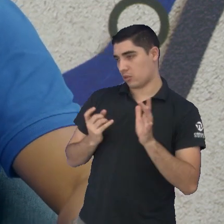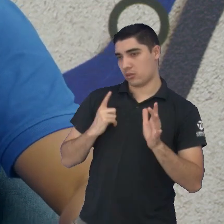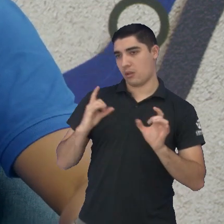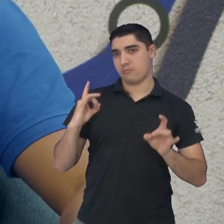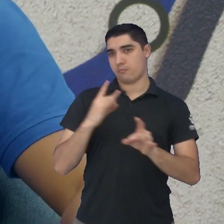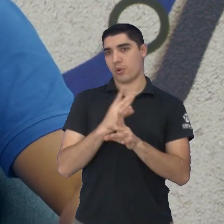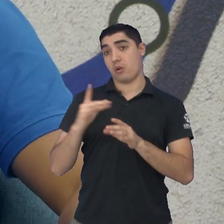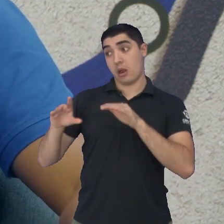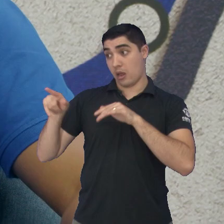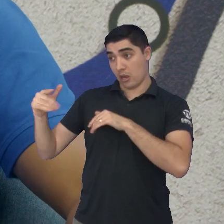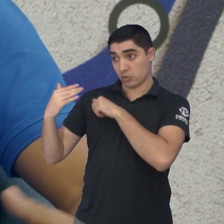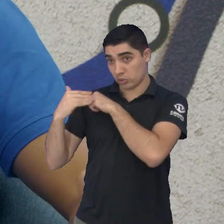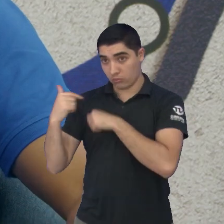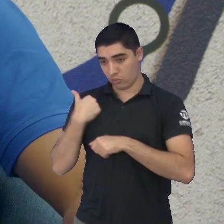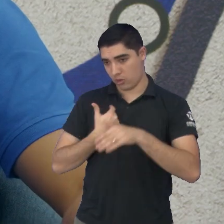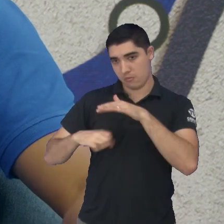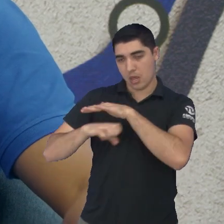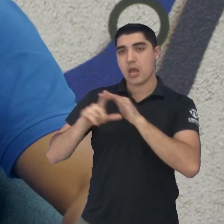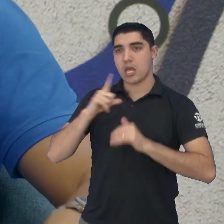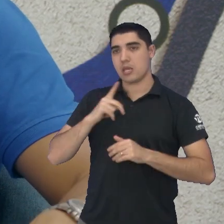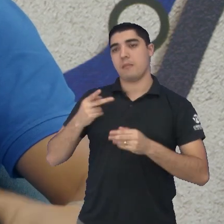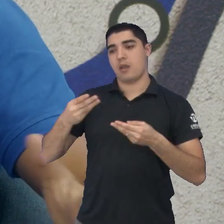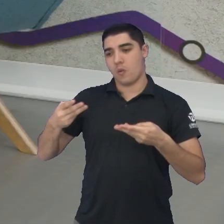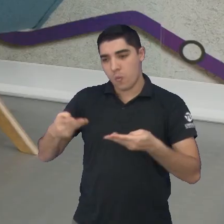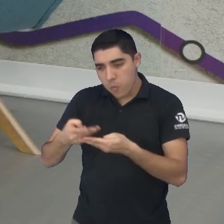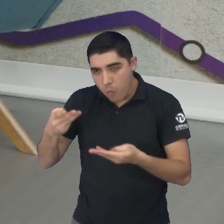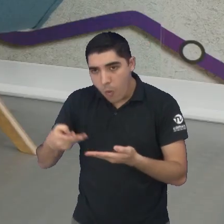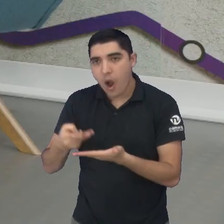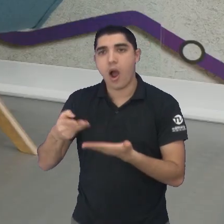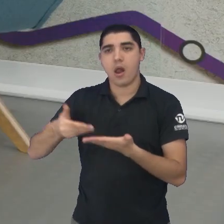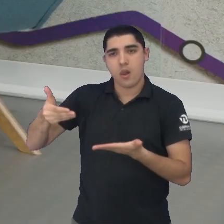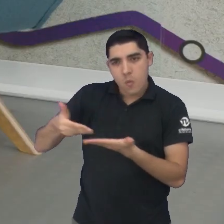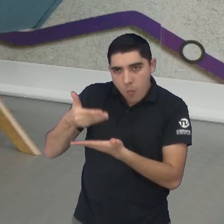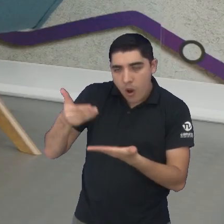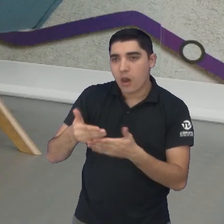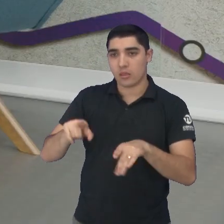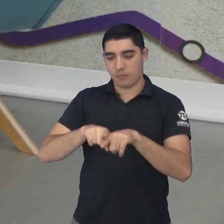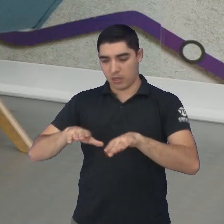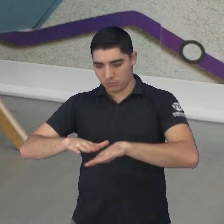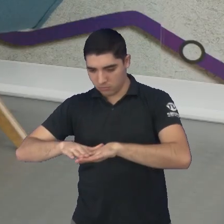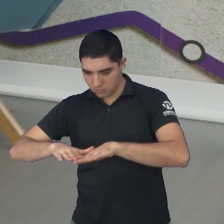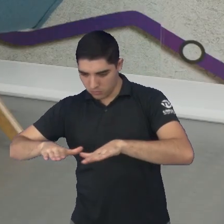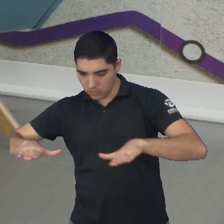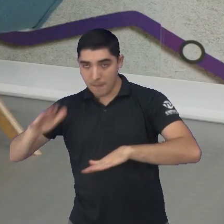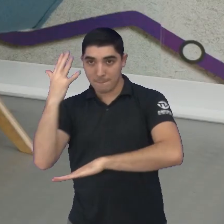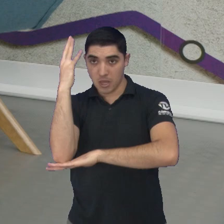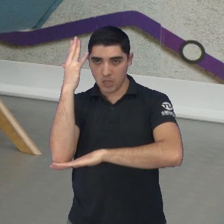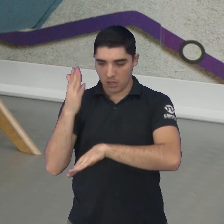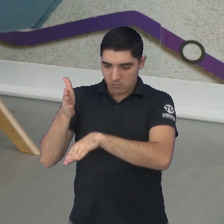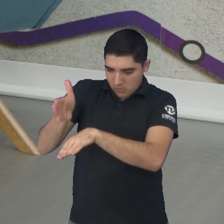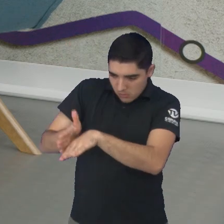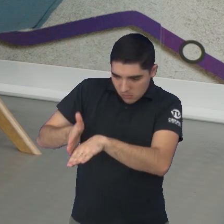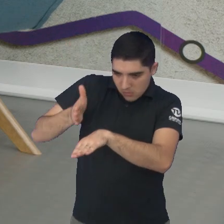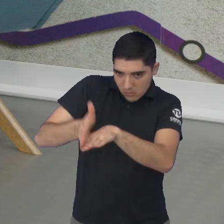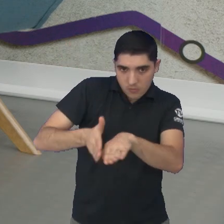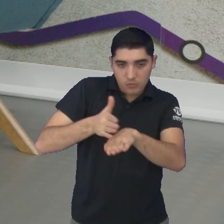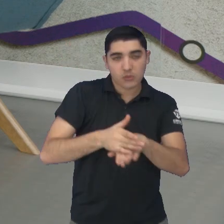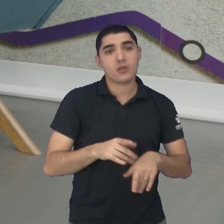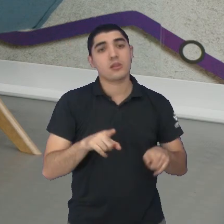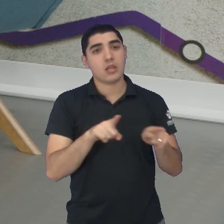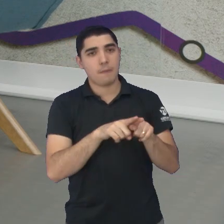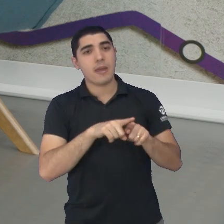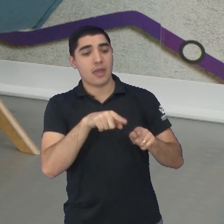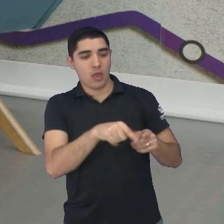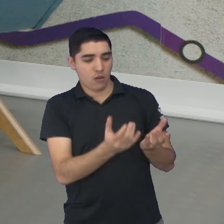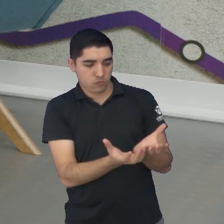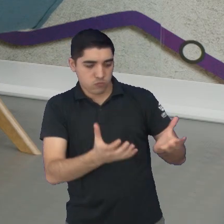aí. Louças, talheres, enfim. Uma boa tábua. Geral, uma boa tábua. Para manter a carne aquecida, richô. Richô, né? Durante